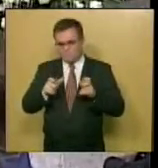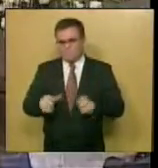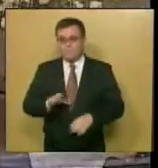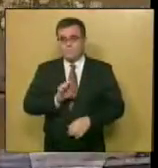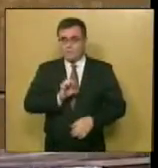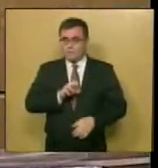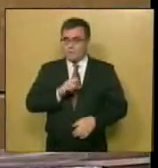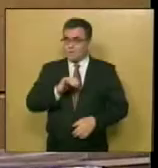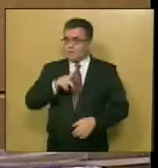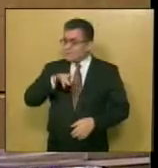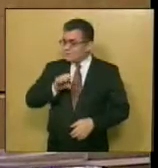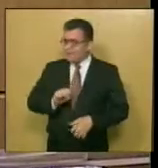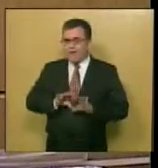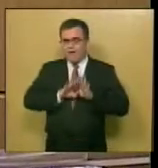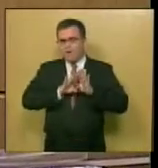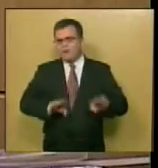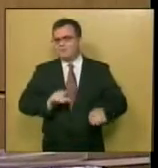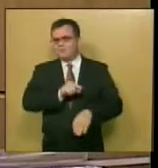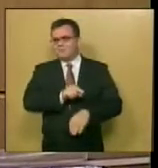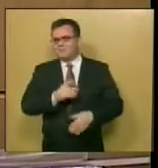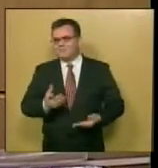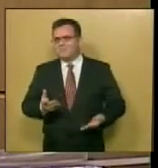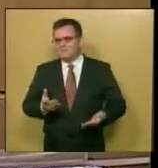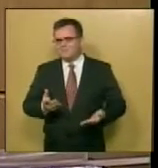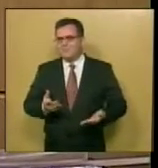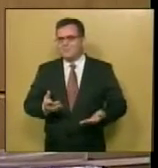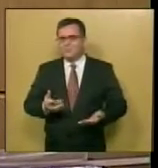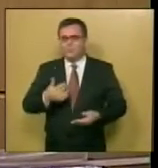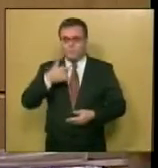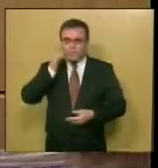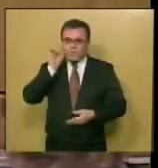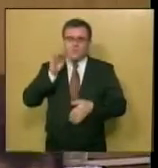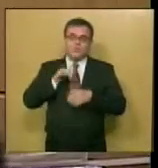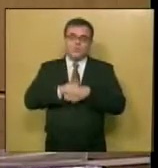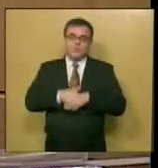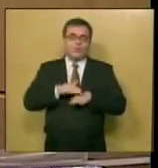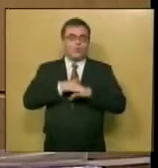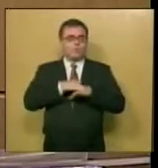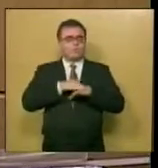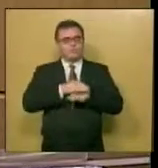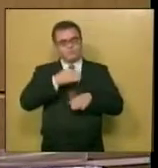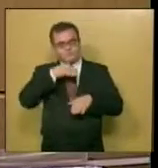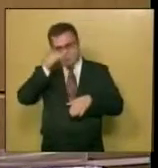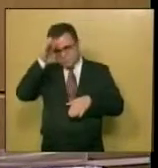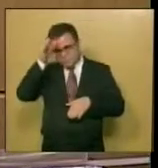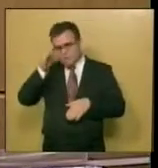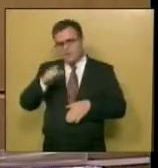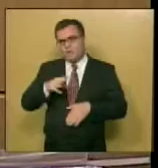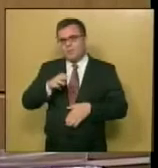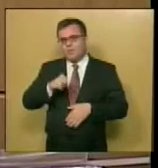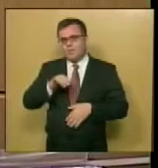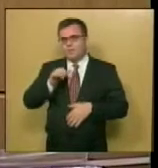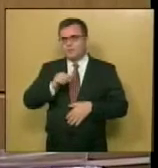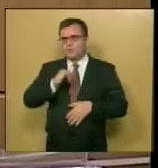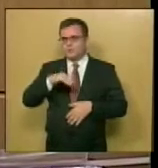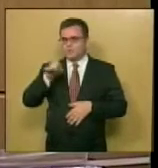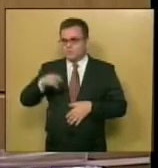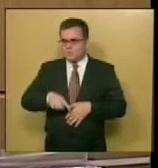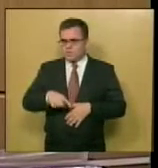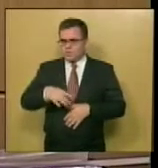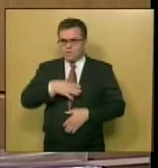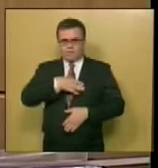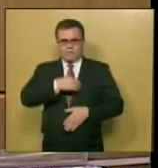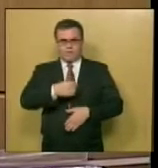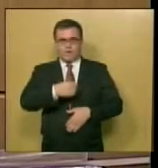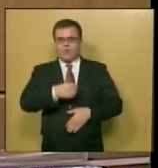Mendonça já era assim. Ainda ontem à noite, eu conversava com minha tia, Maria José, filha mais nova de Euclides